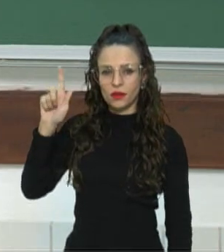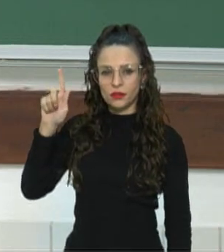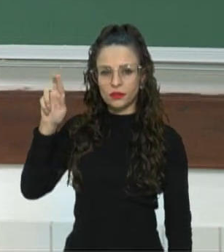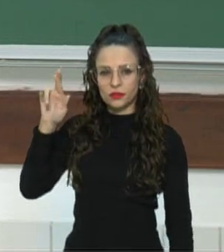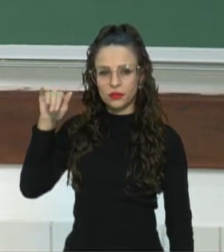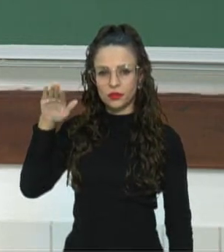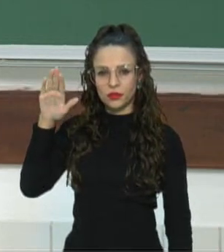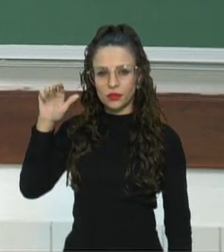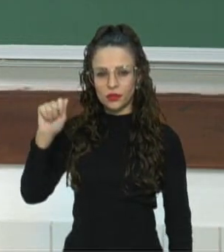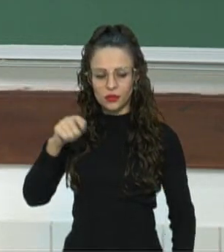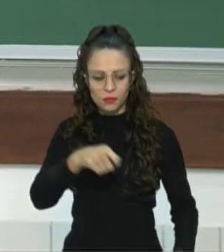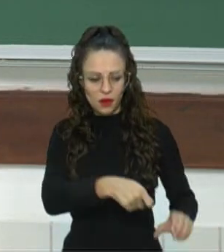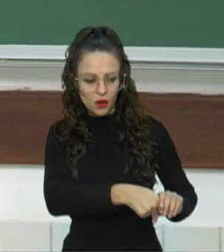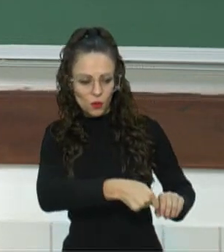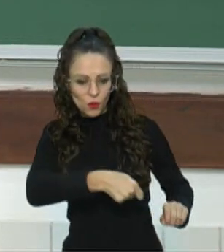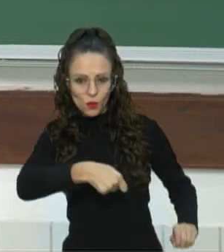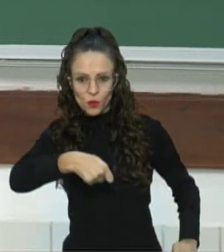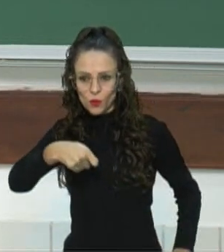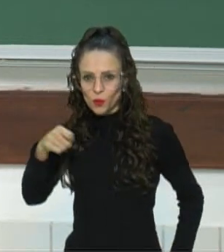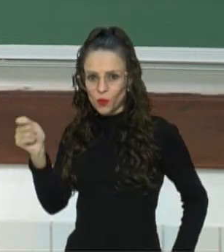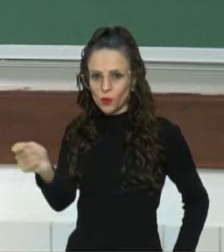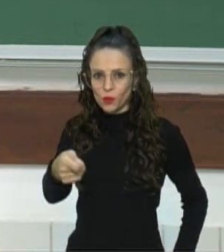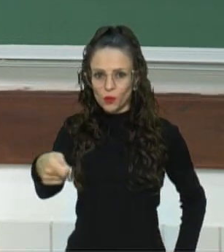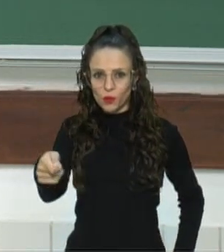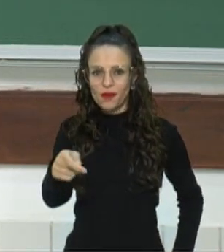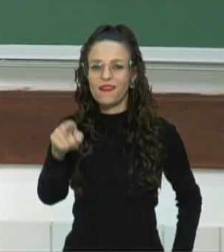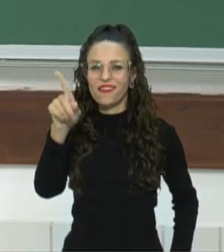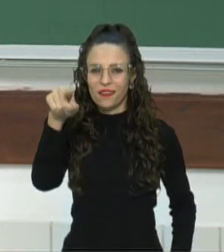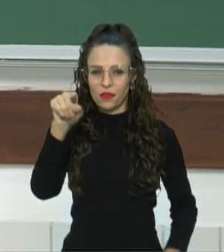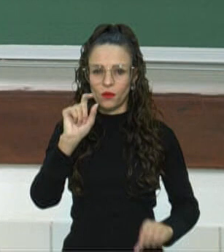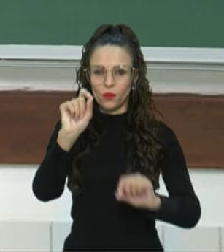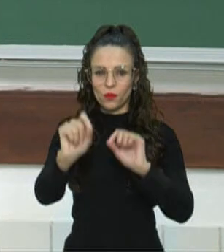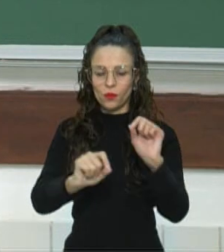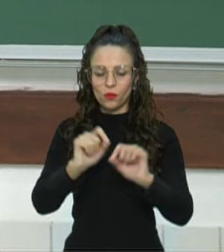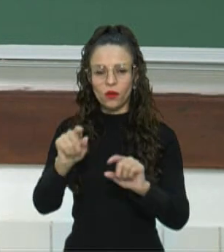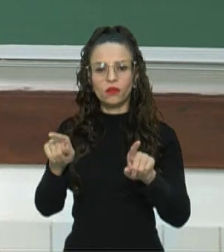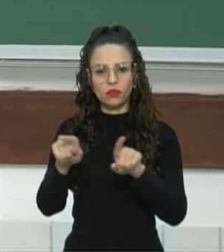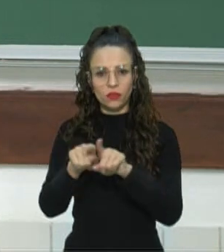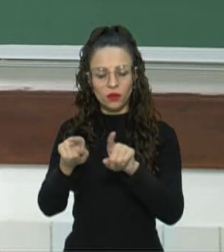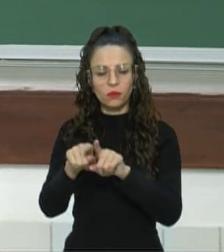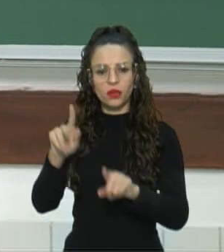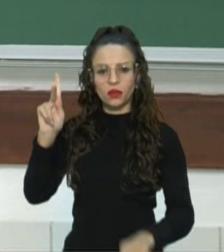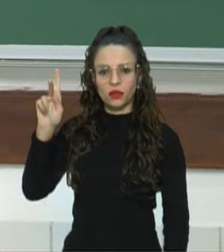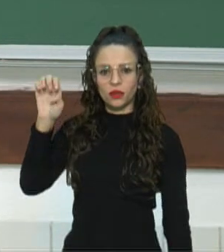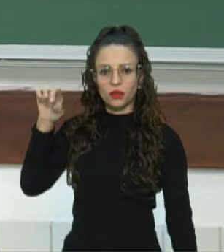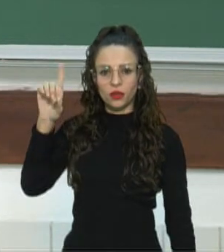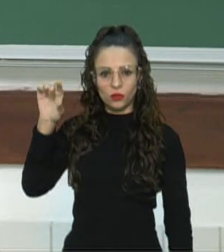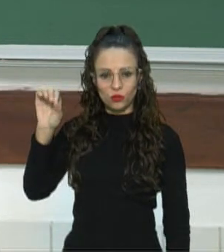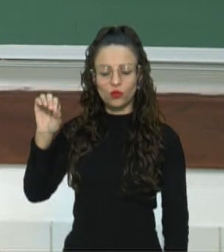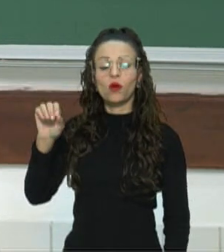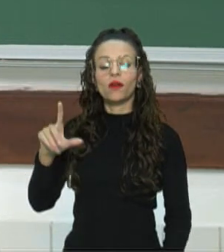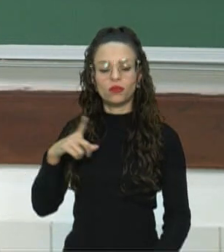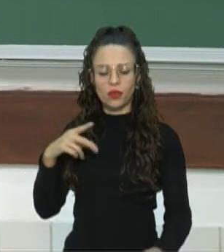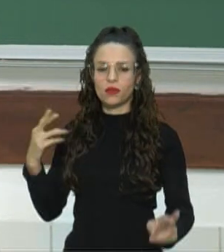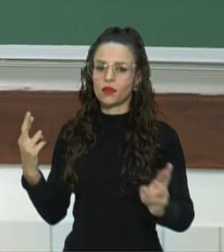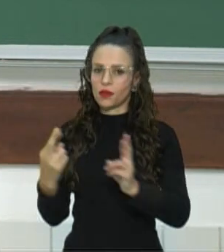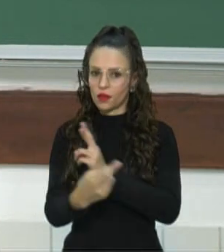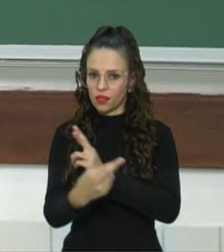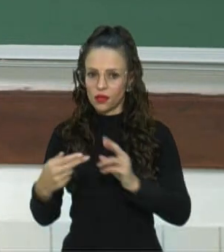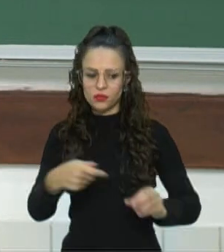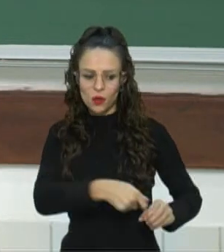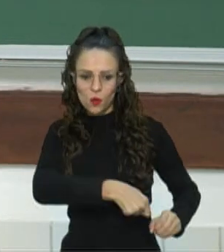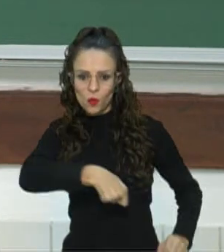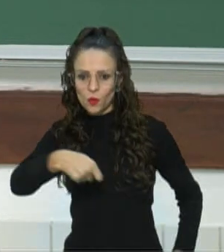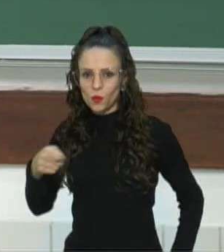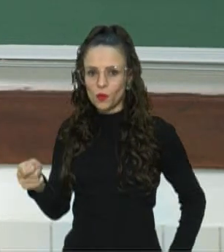histórica da esgrima, quando falamos da história da esgrima. Então o Kendo tem relação muito forte com a história da esgrima também, né?